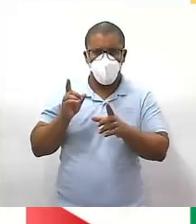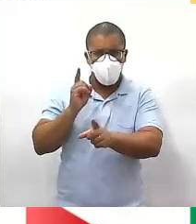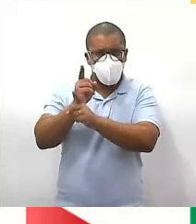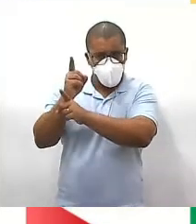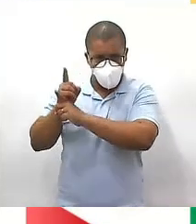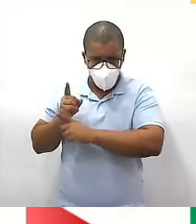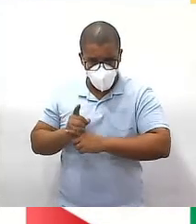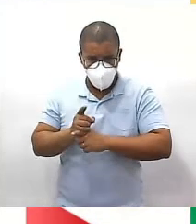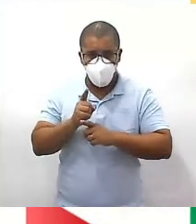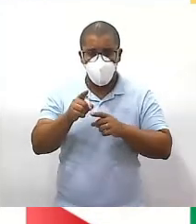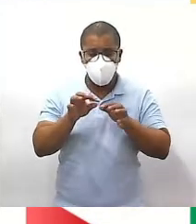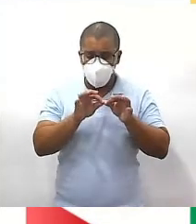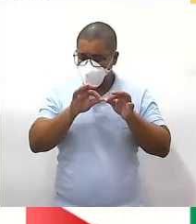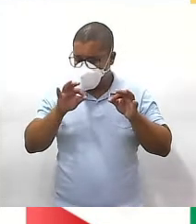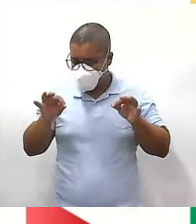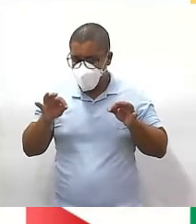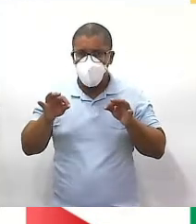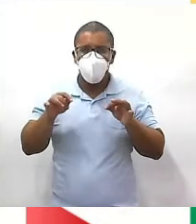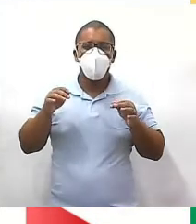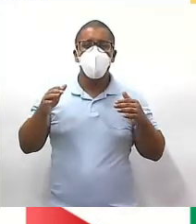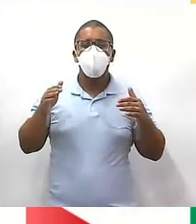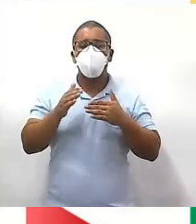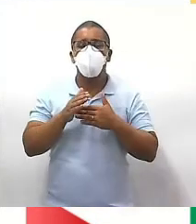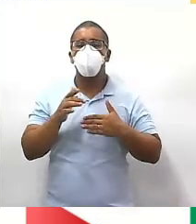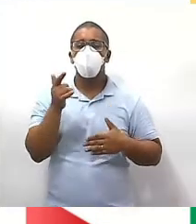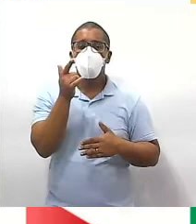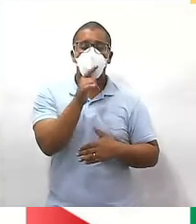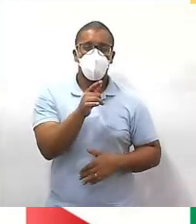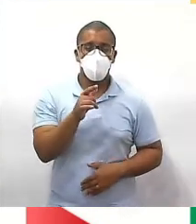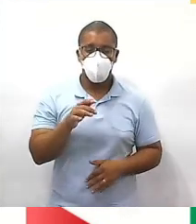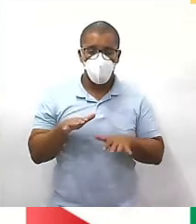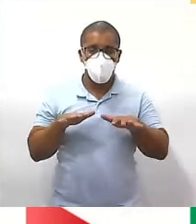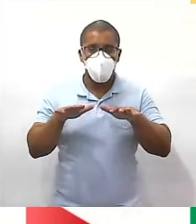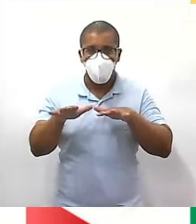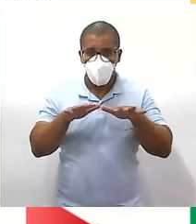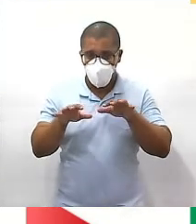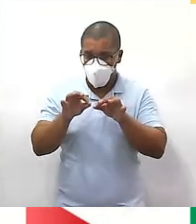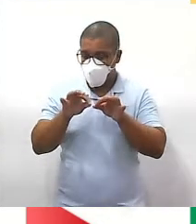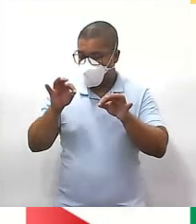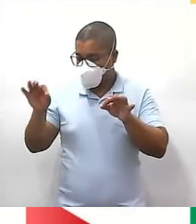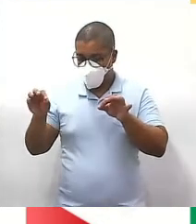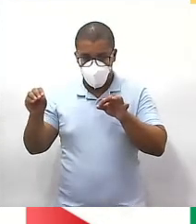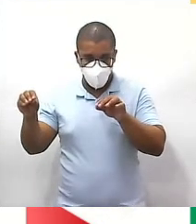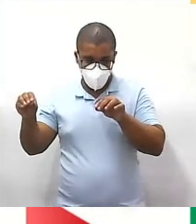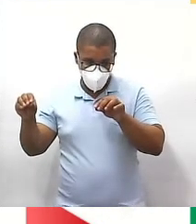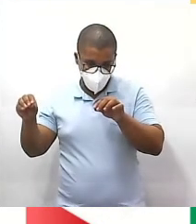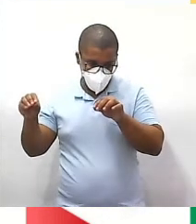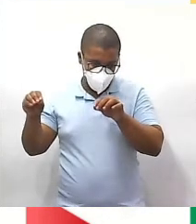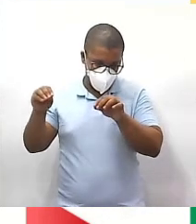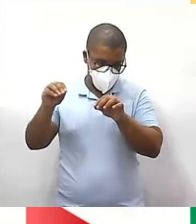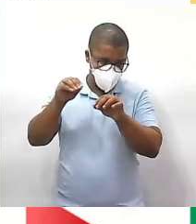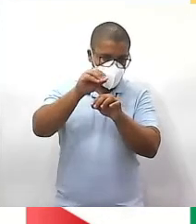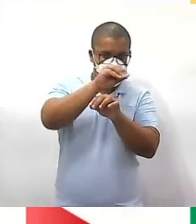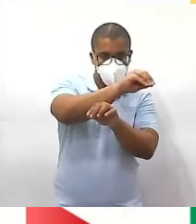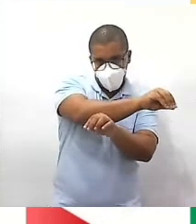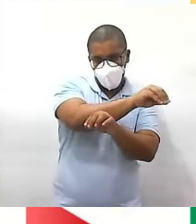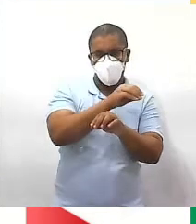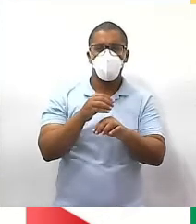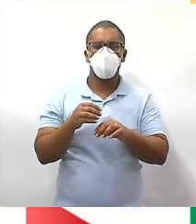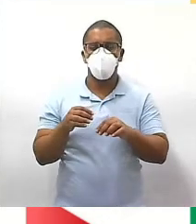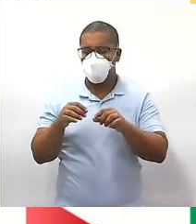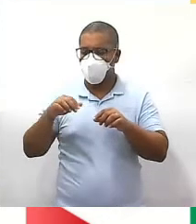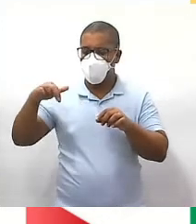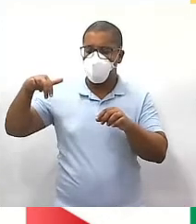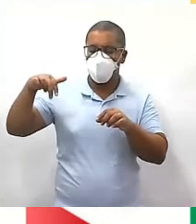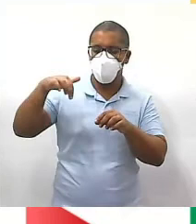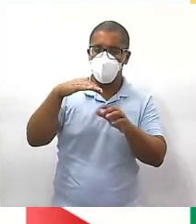é a menor distância para que se desloque, né, de um lado ao outro, passando pelo centro da aldeia? Qual é?